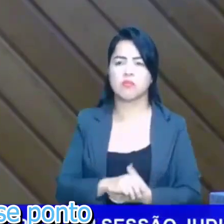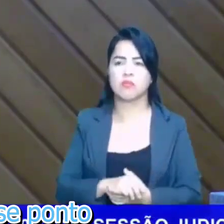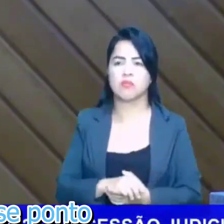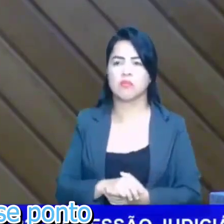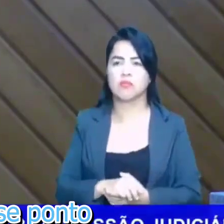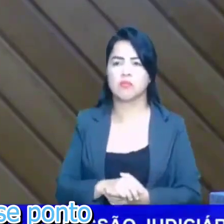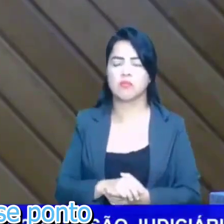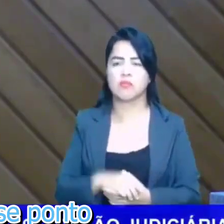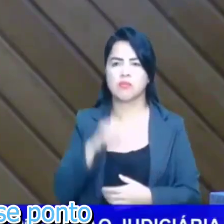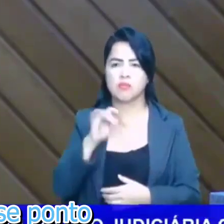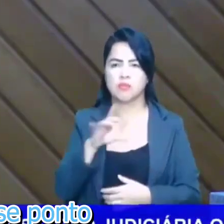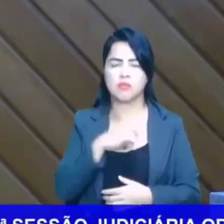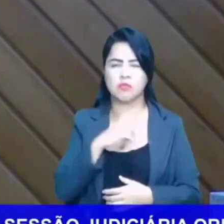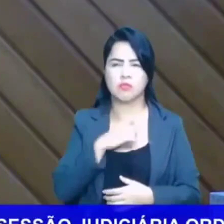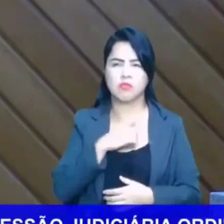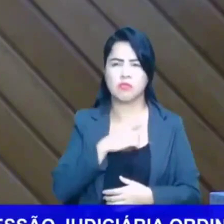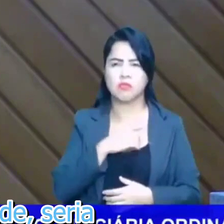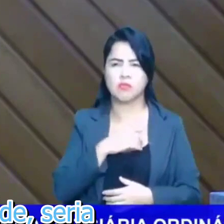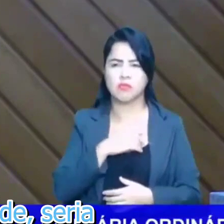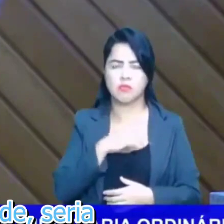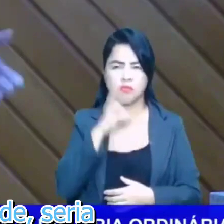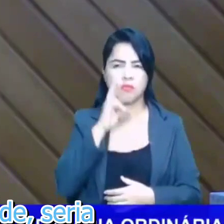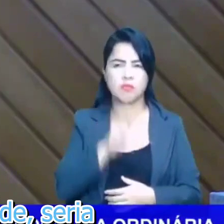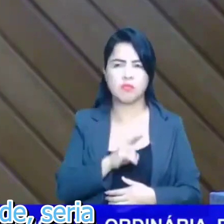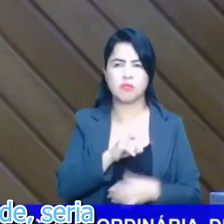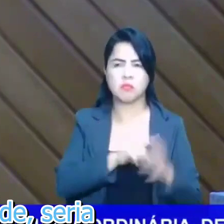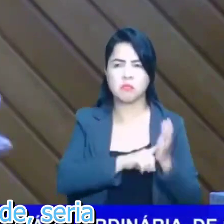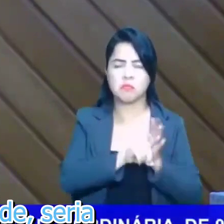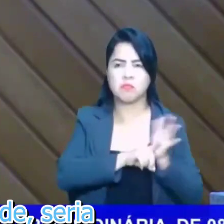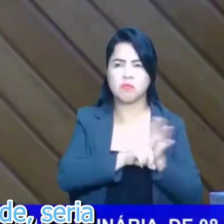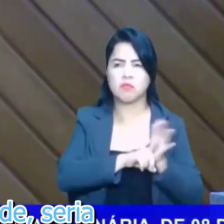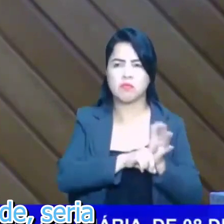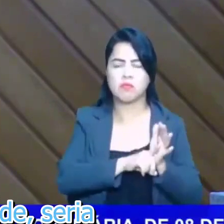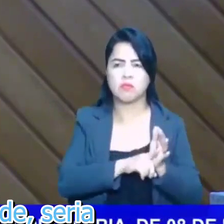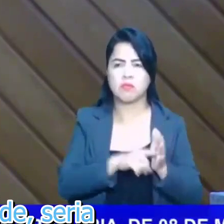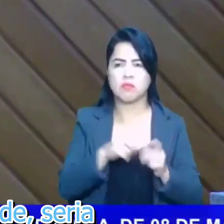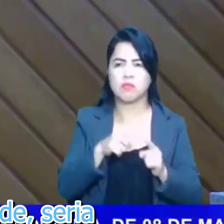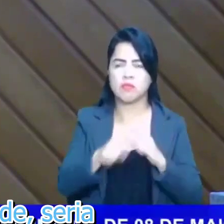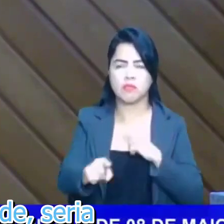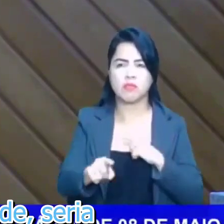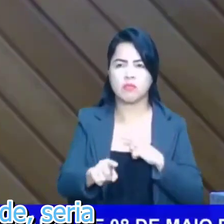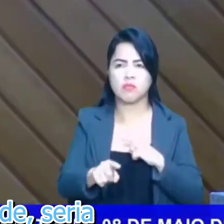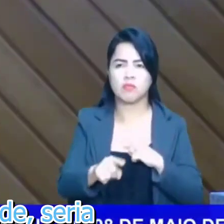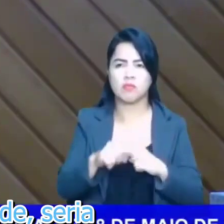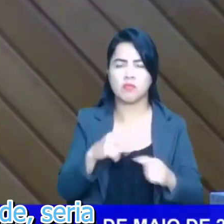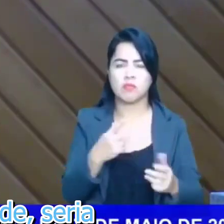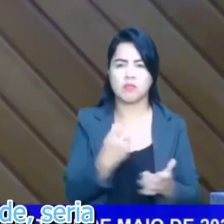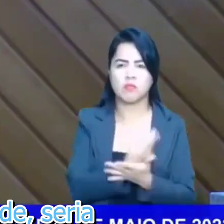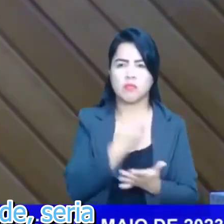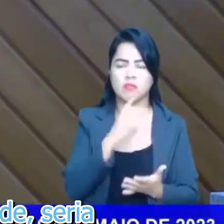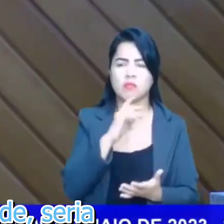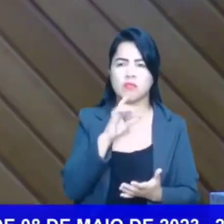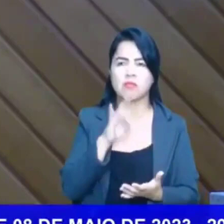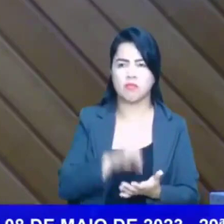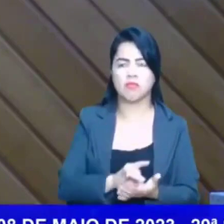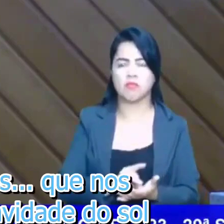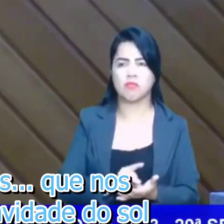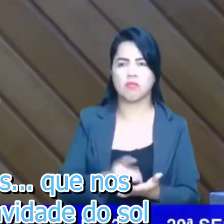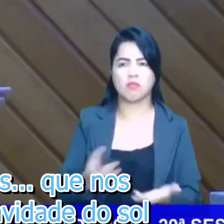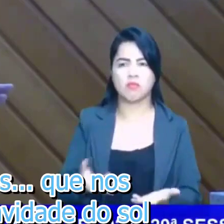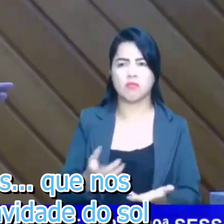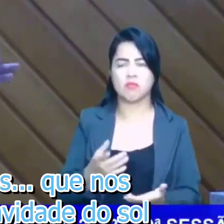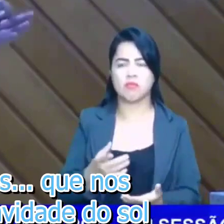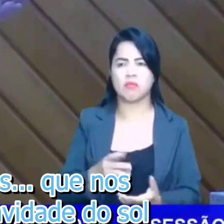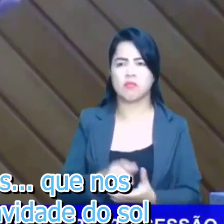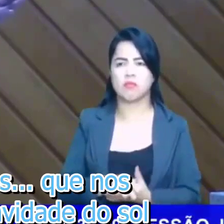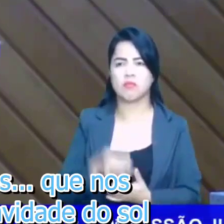se restringir somente nesse ponto, negando um fato jurídico e um fato ocorrido na realidade, seria